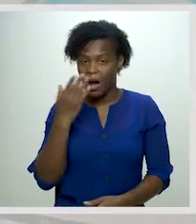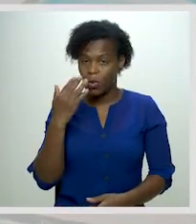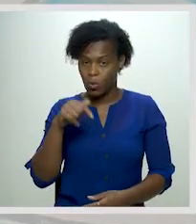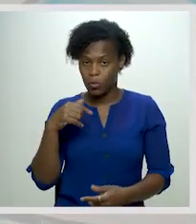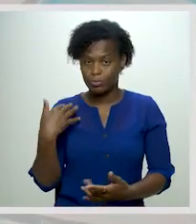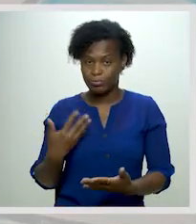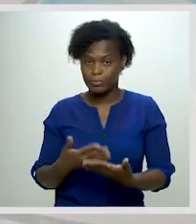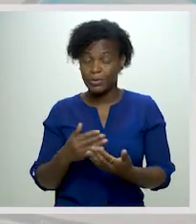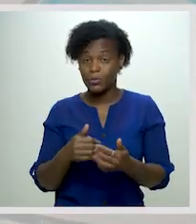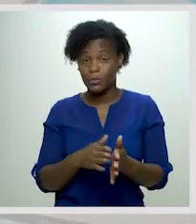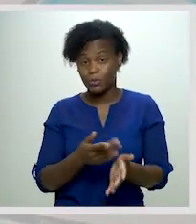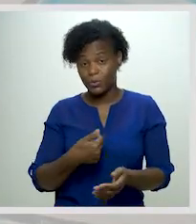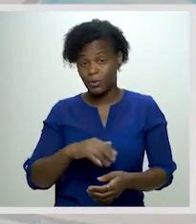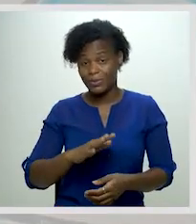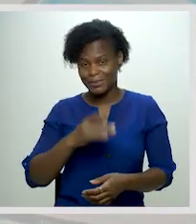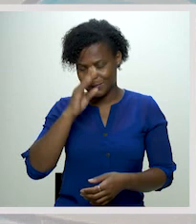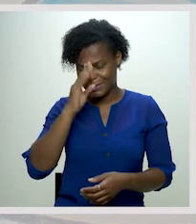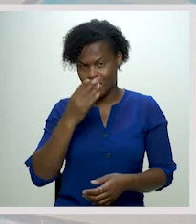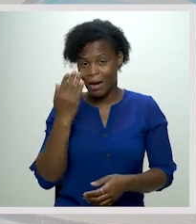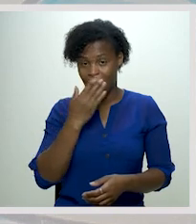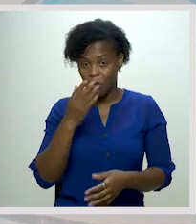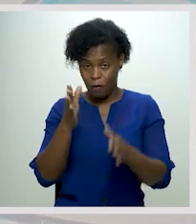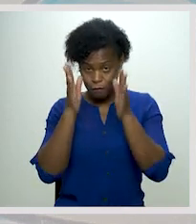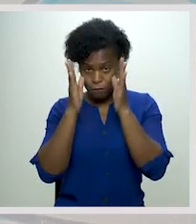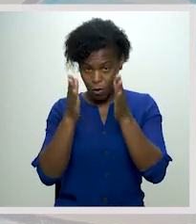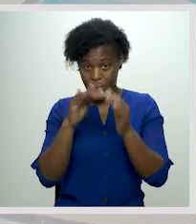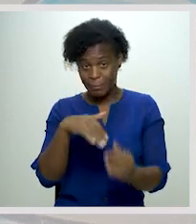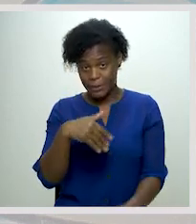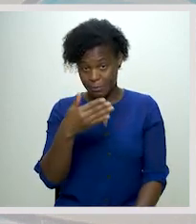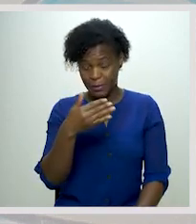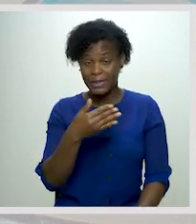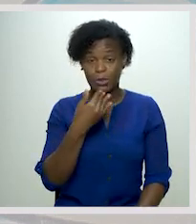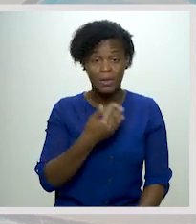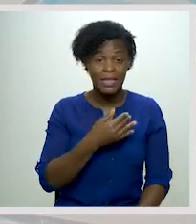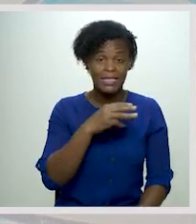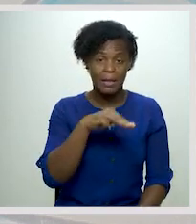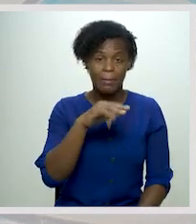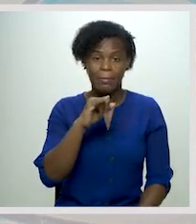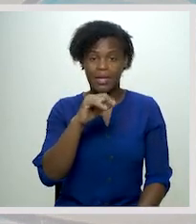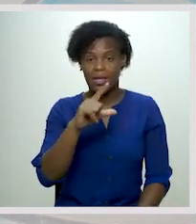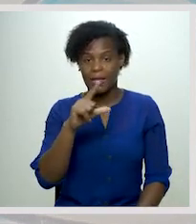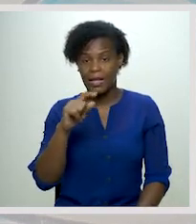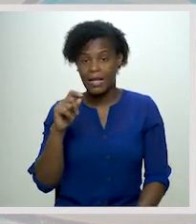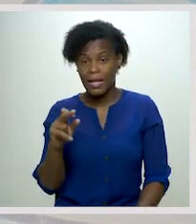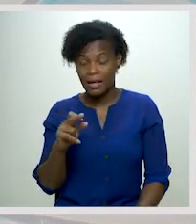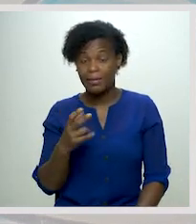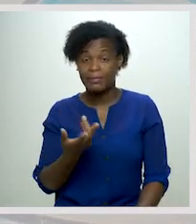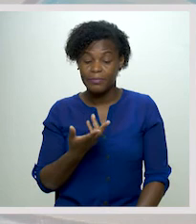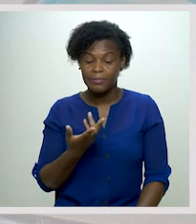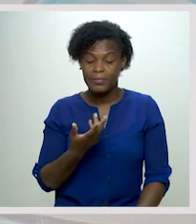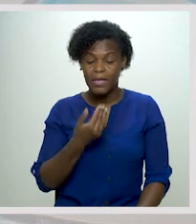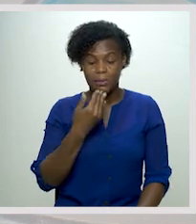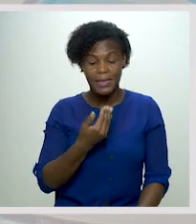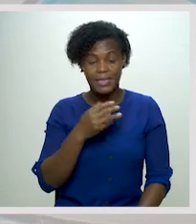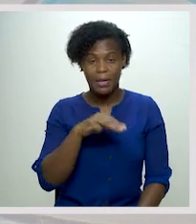Durante a aula de hoje, como todos nós sabemos, a aula foi focada principalmente na experiência de Miller,